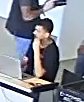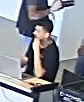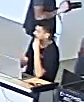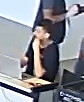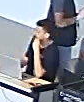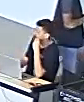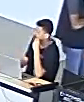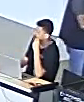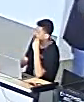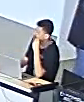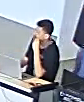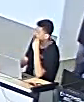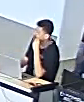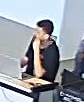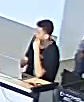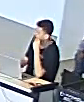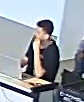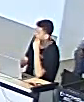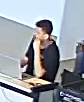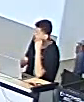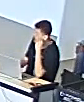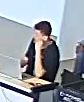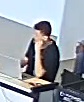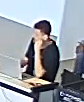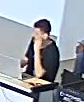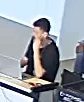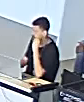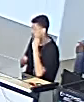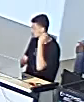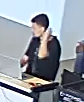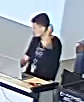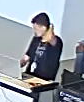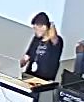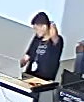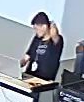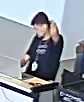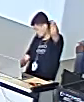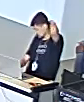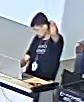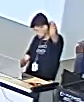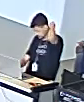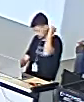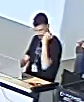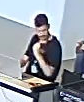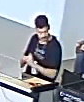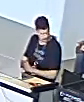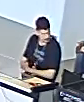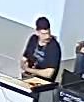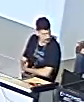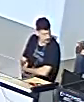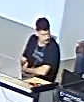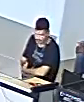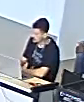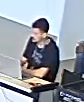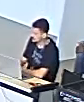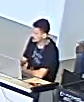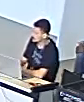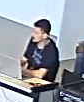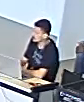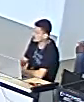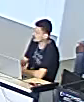Vamos acompanhar. Nós pontuamos ali, senhor presidente, a emissão dessas carteiras deve ser transferida para